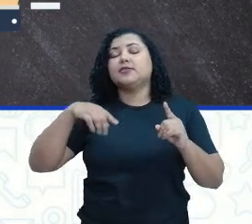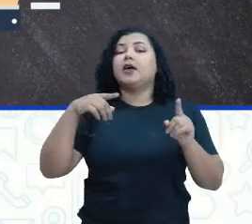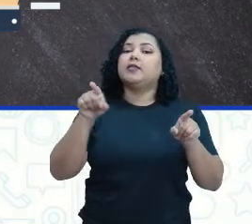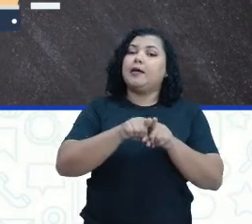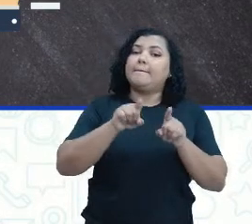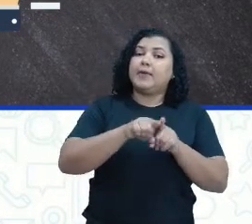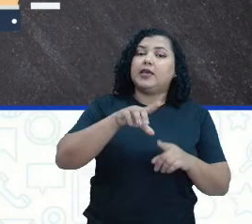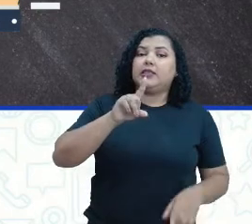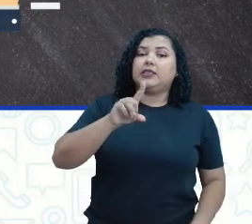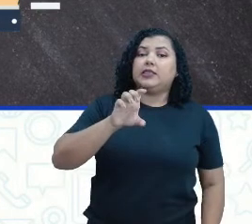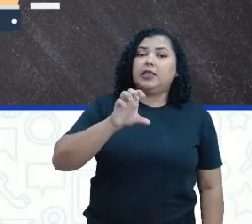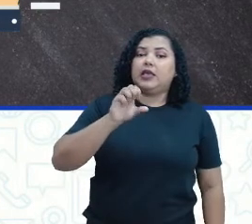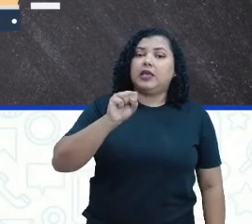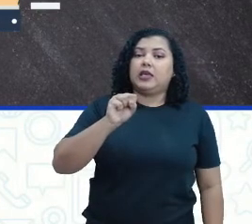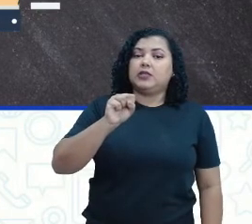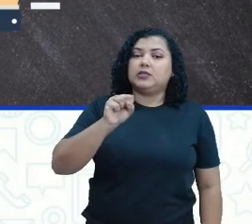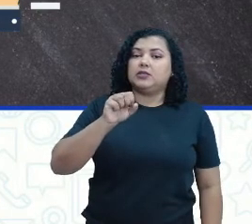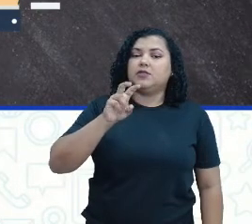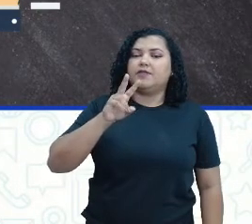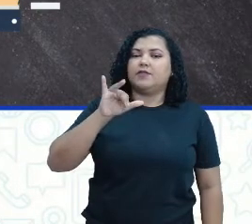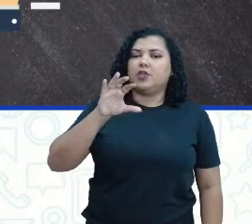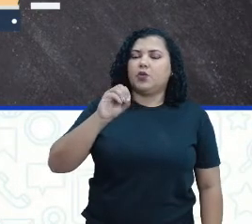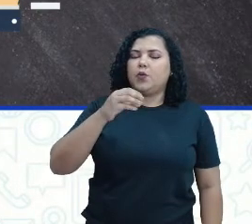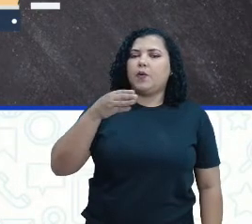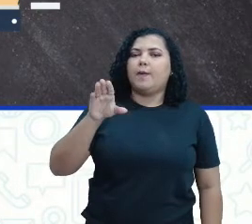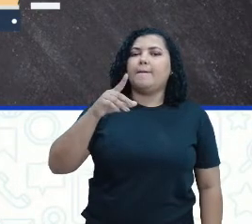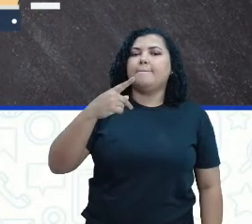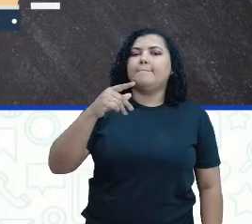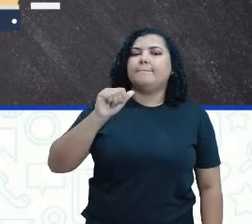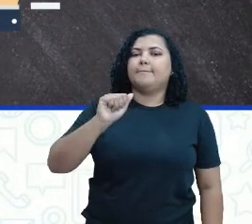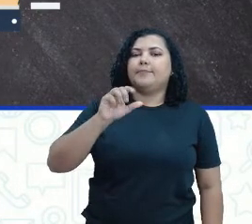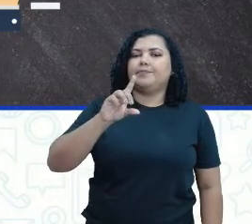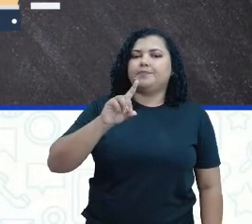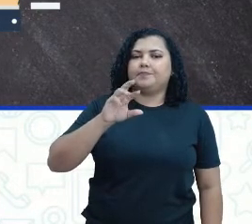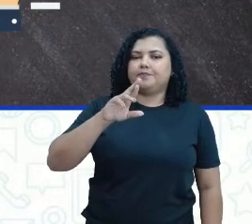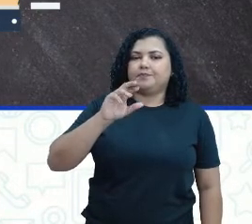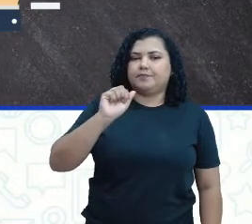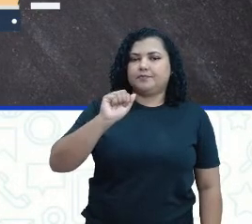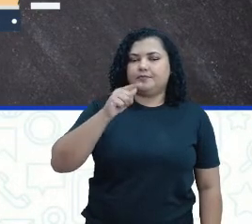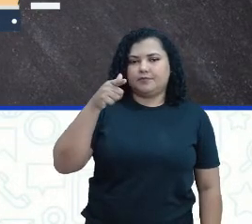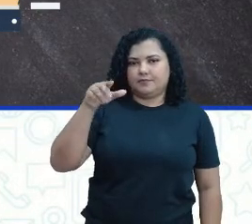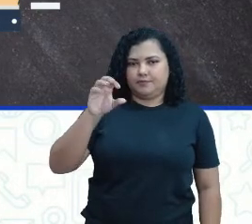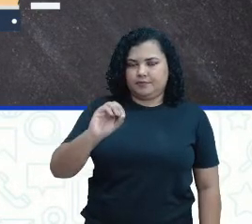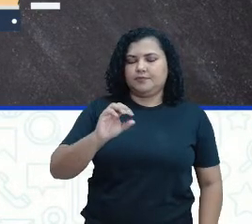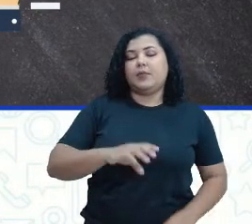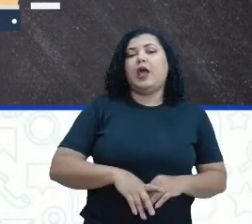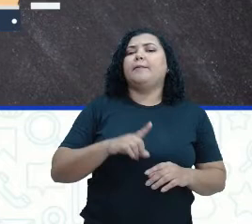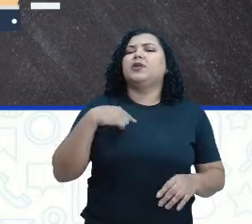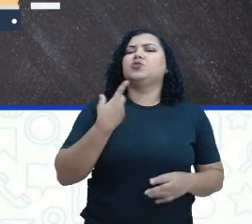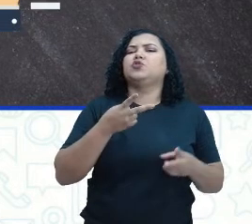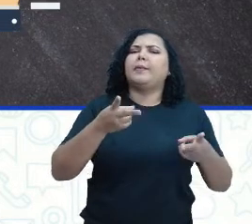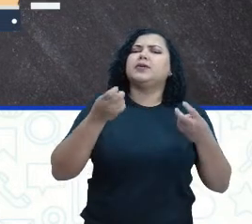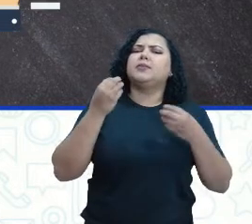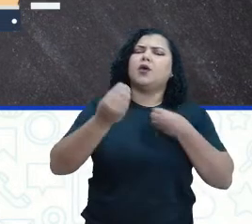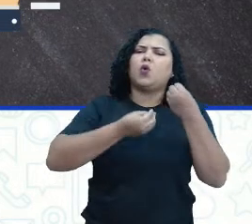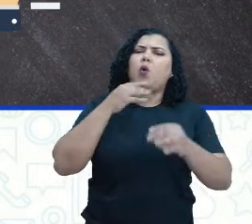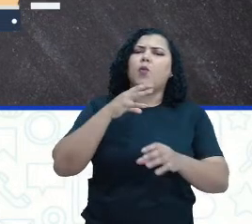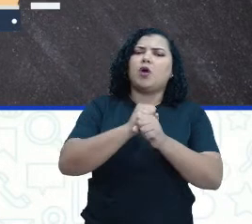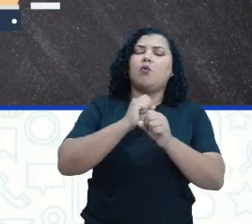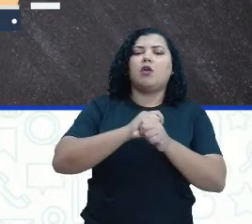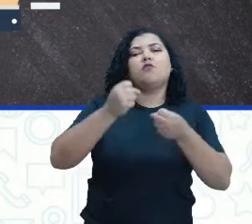É apenas inserindo os dados, ele vai te dar o resultado, tá certo? Mas para a gente perceber de onde vem esse cálculo,